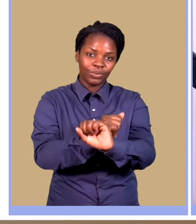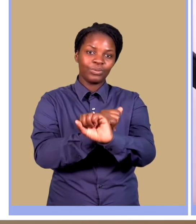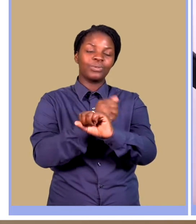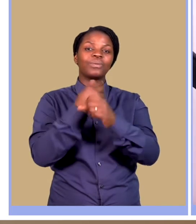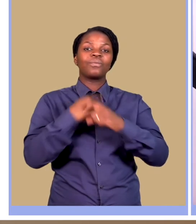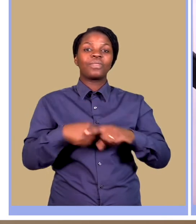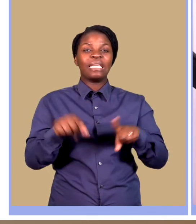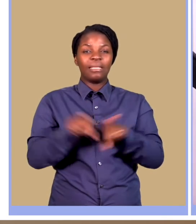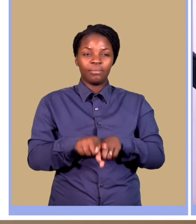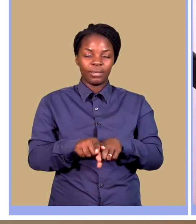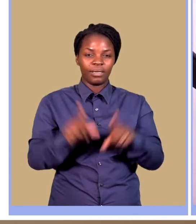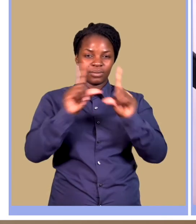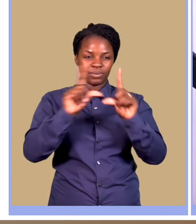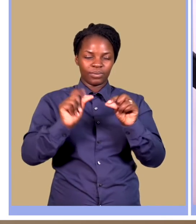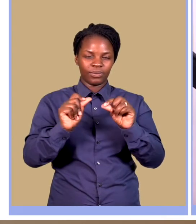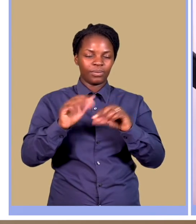Maputo, ao longo da